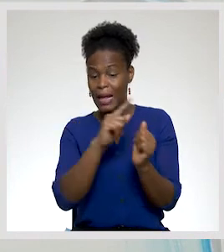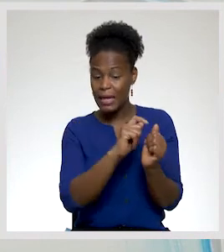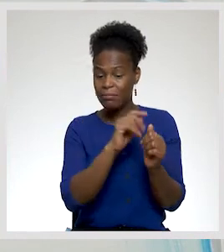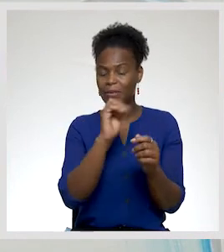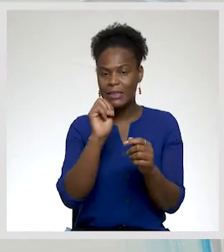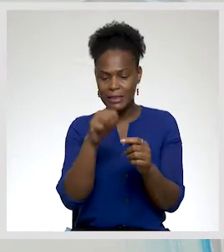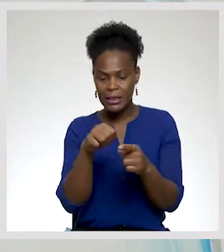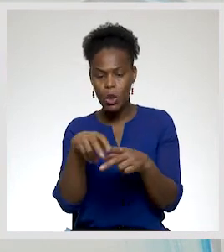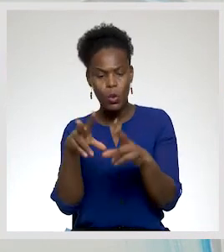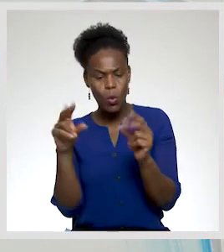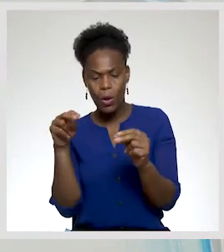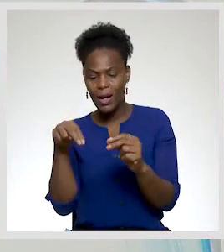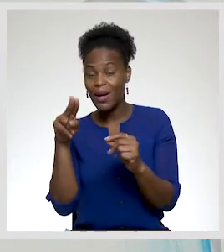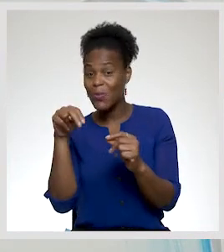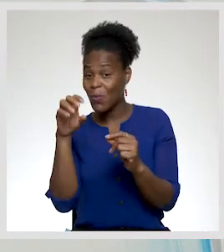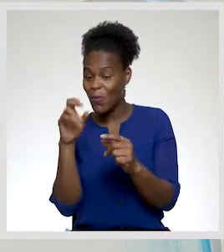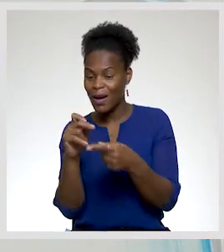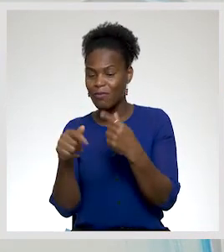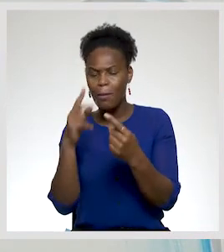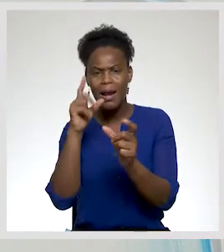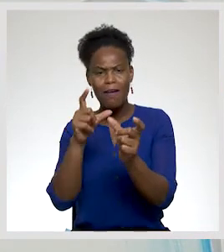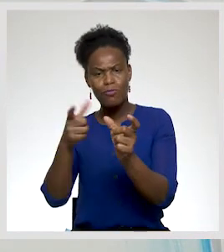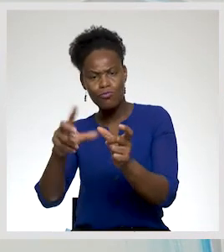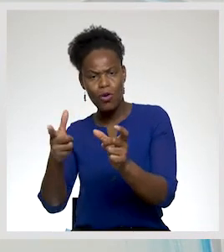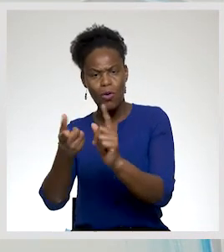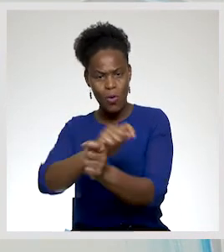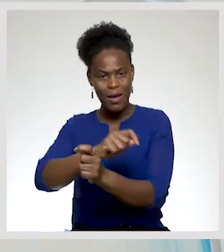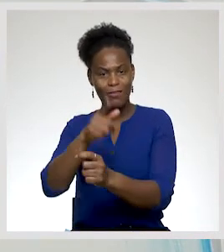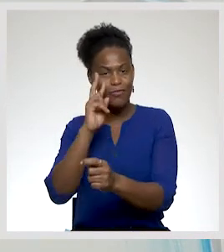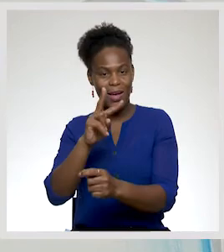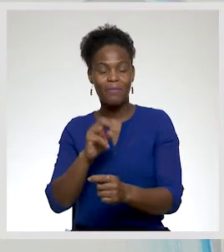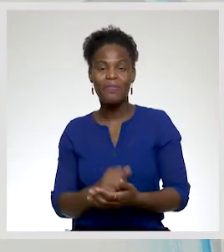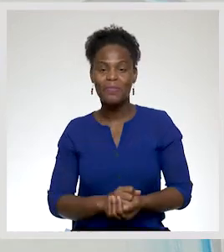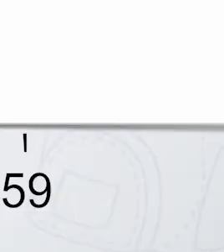são invariáveis e identificar. Vamos lá.